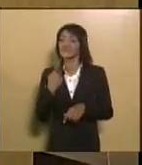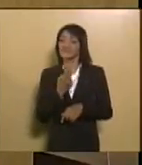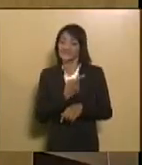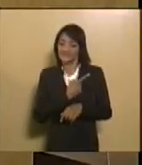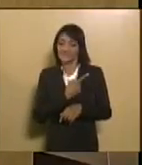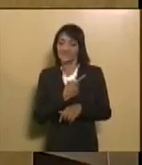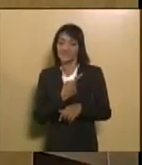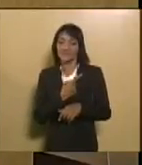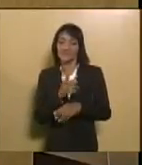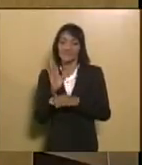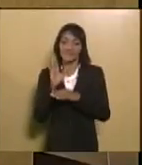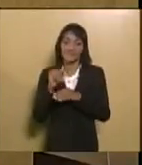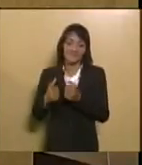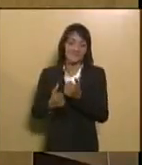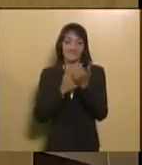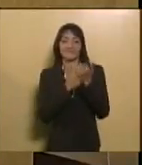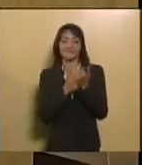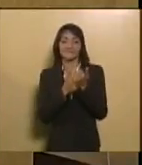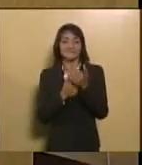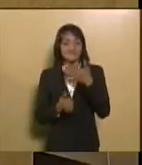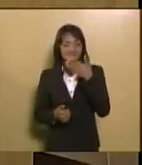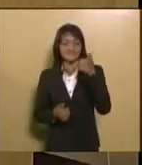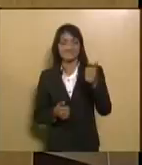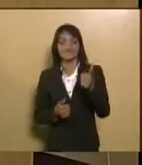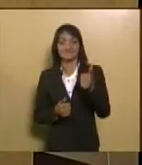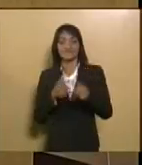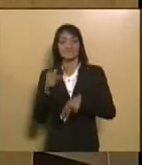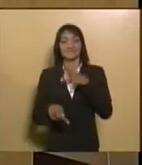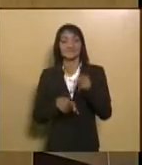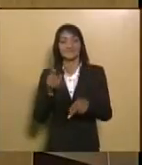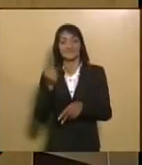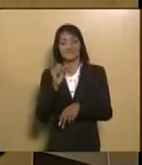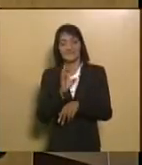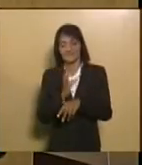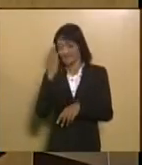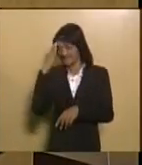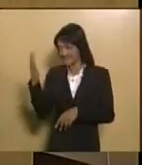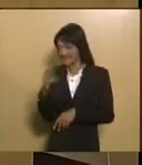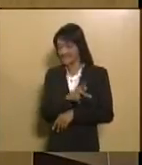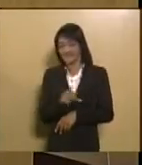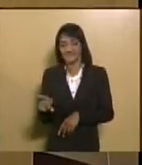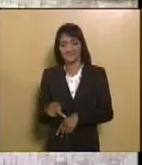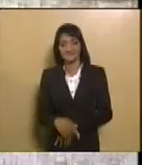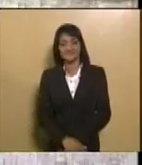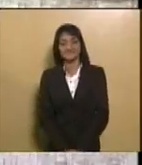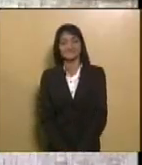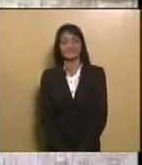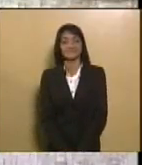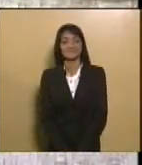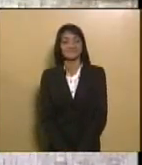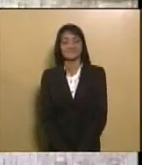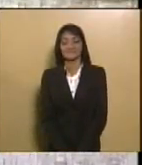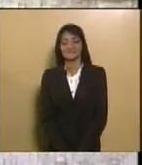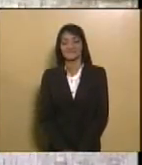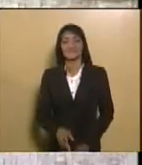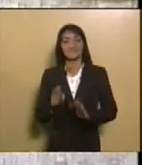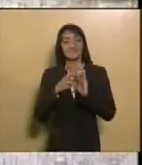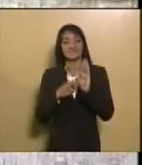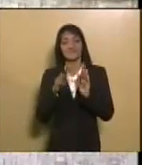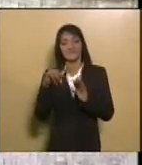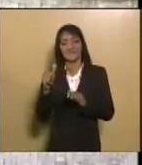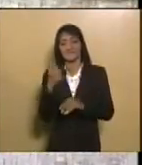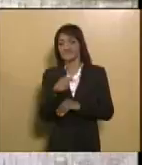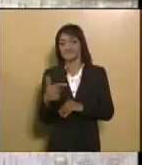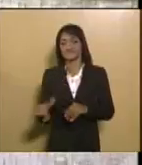contribuição, o melhor possível pelo Estado e pelo povo de Sergipe. Muito obrigado, senhor presidente. Passamos à ordem do dia.